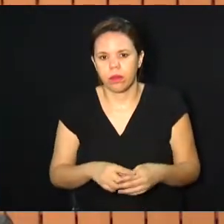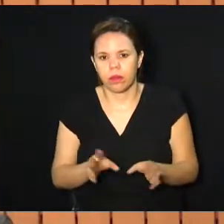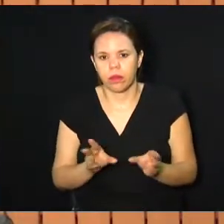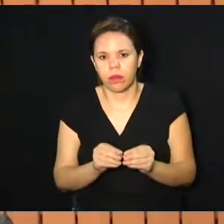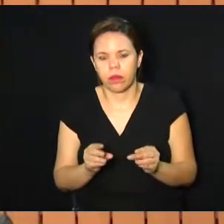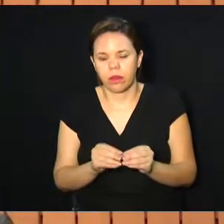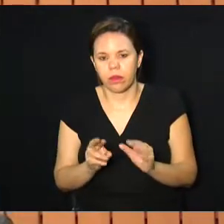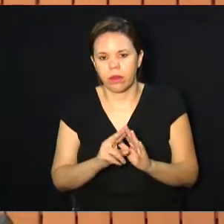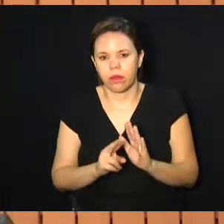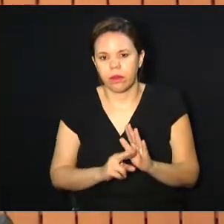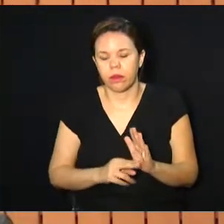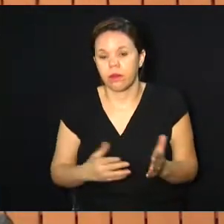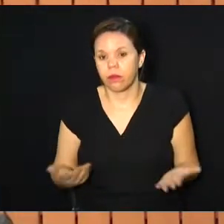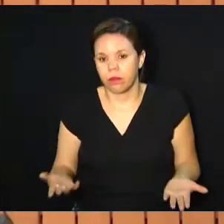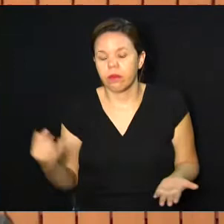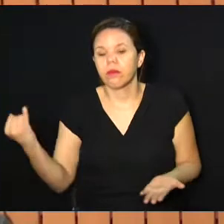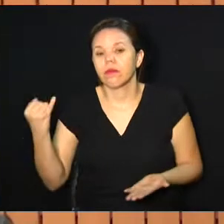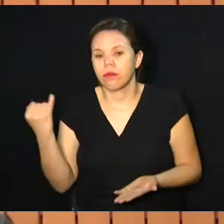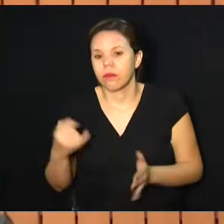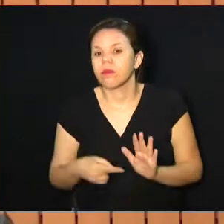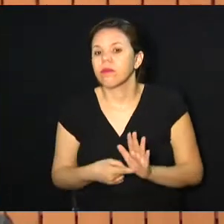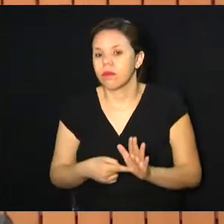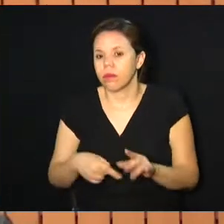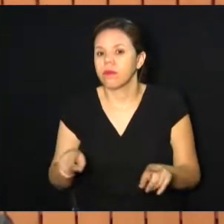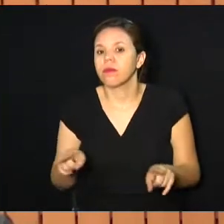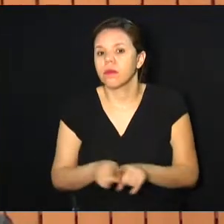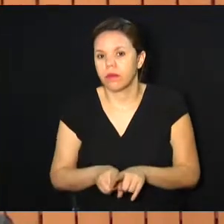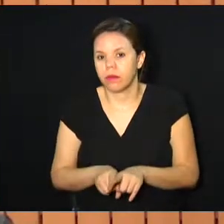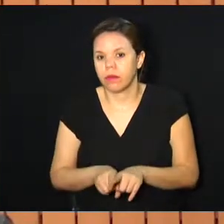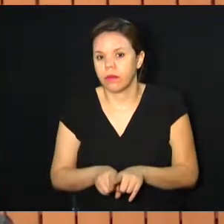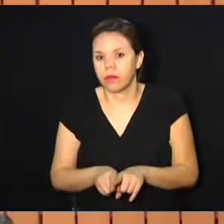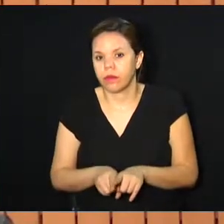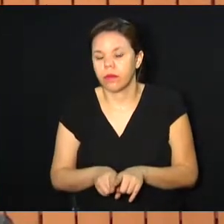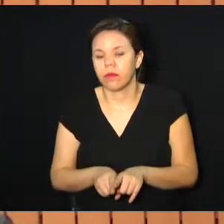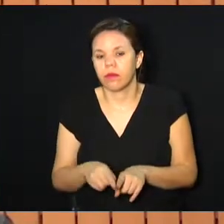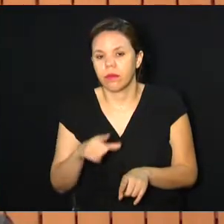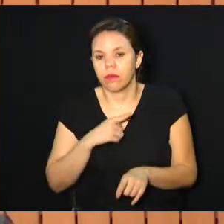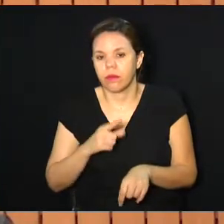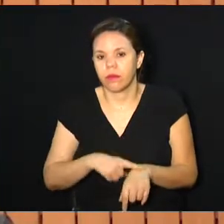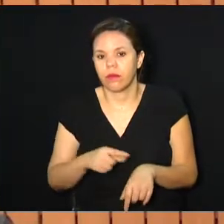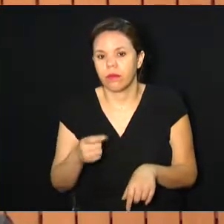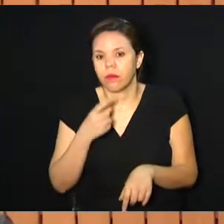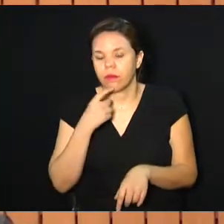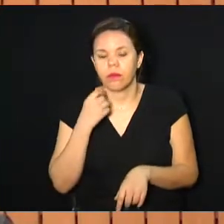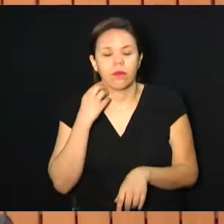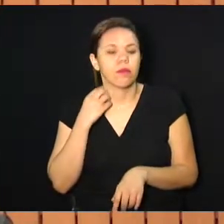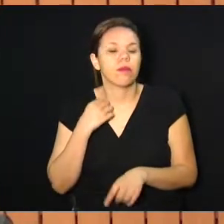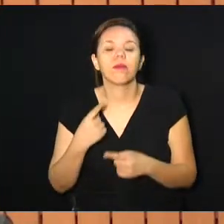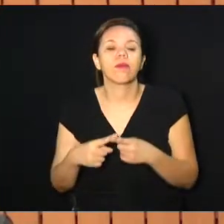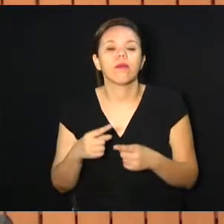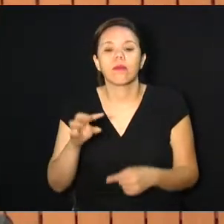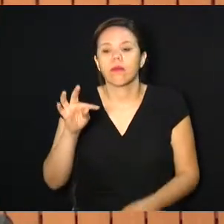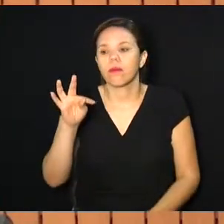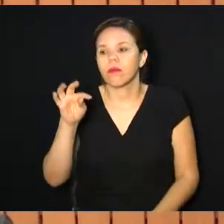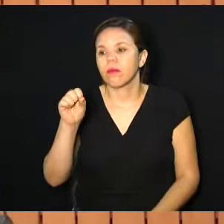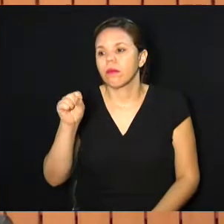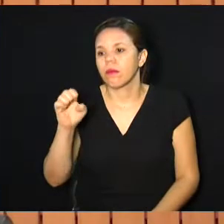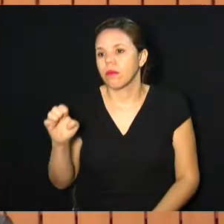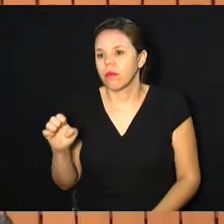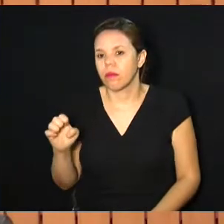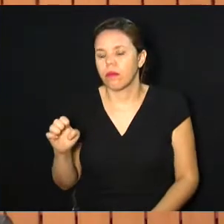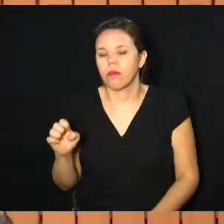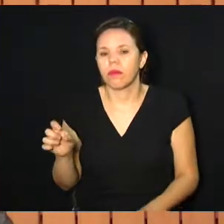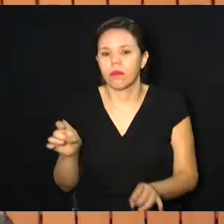essas regras. E é importante apontar também que a gente está tendo esse momento agora em Campinas porque o TCE derrubou o contrato anterior,